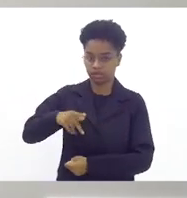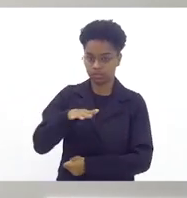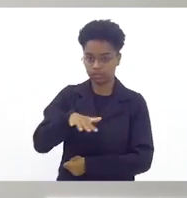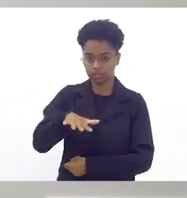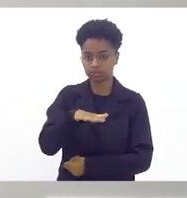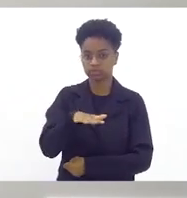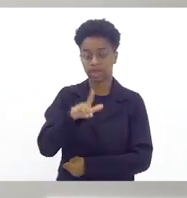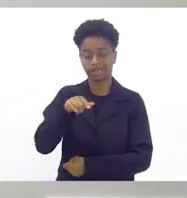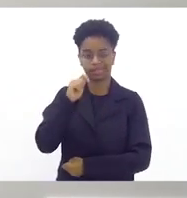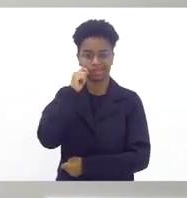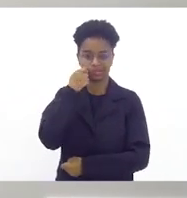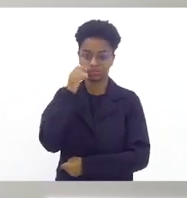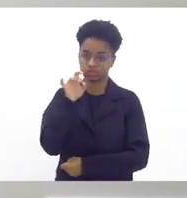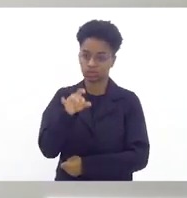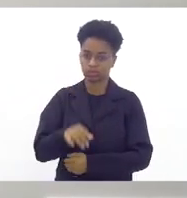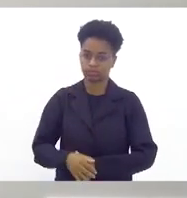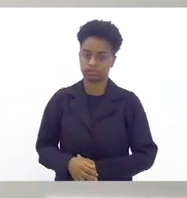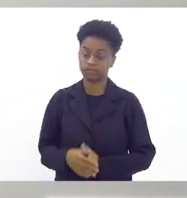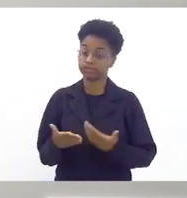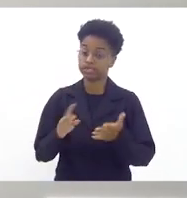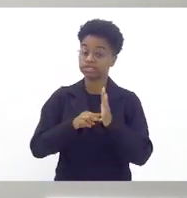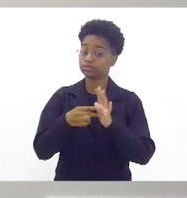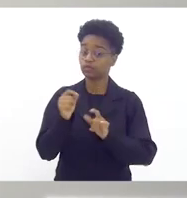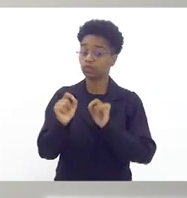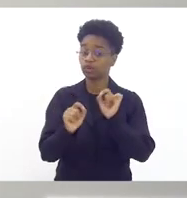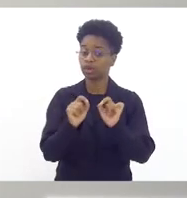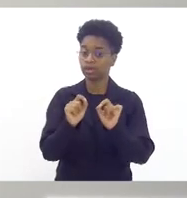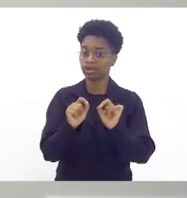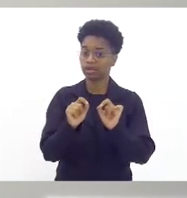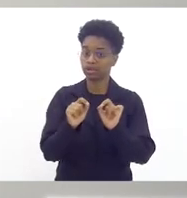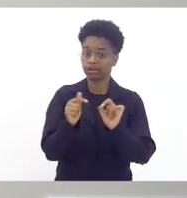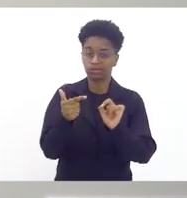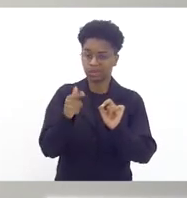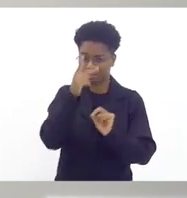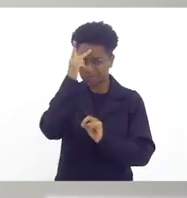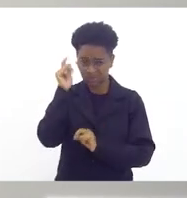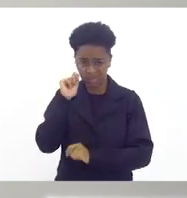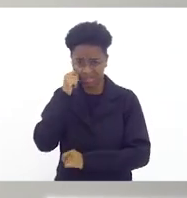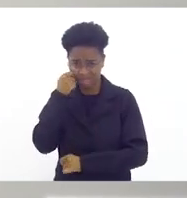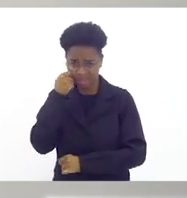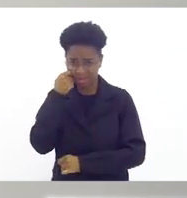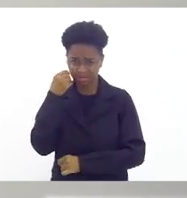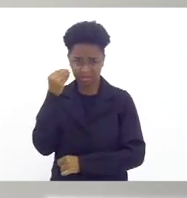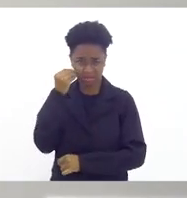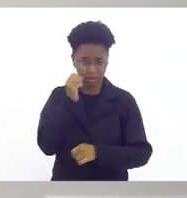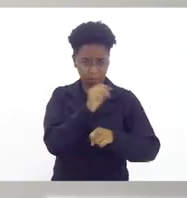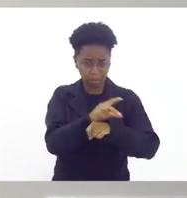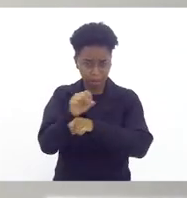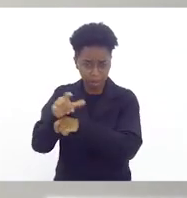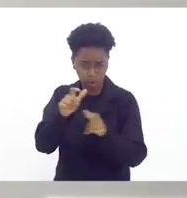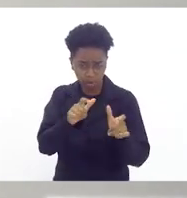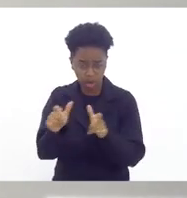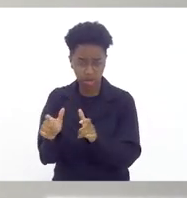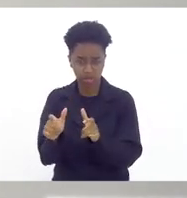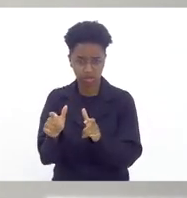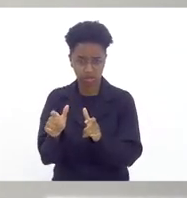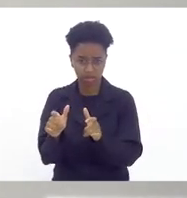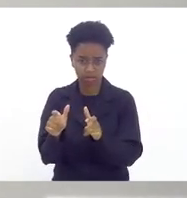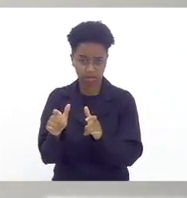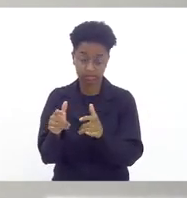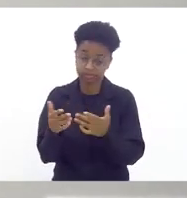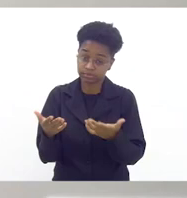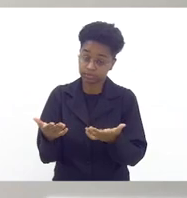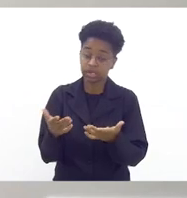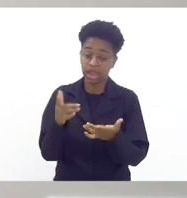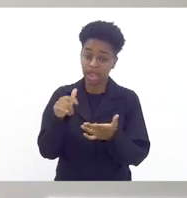públicas, são negras, e isso quer dizer o quê? Que a gente não tem pessoas negras querendo ocupar esses espaços, e aí